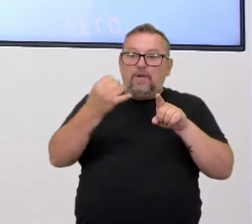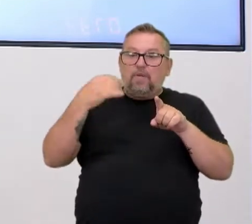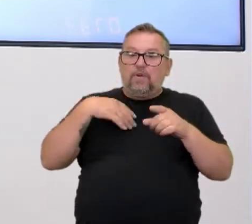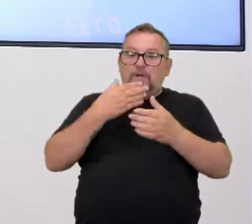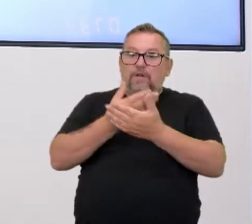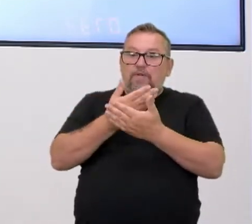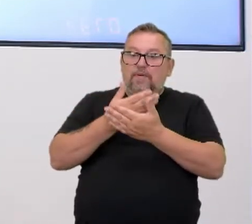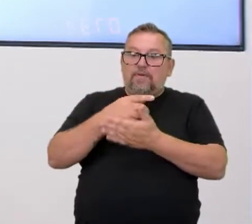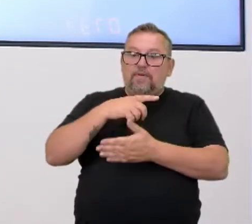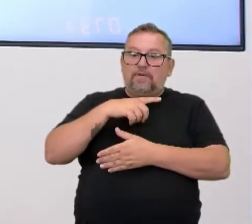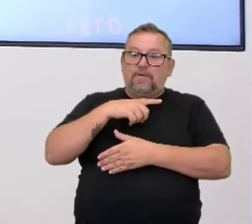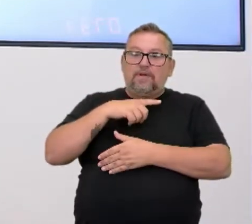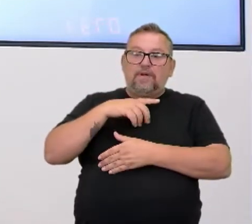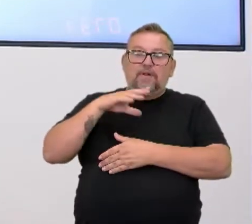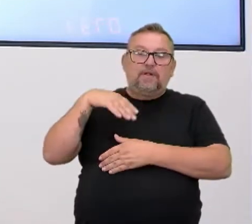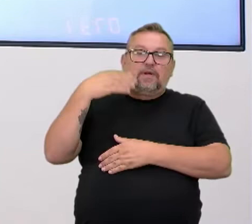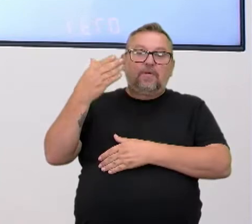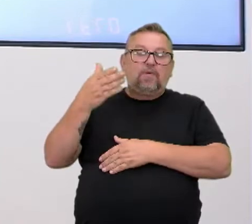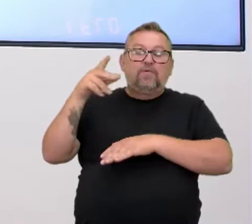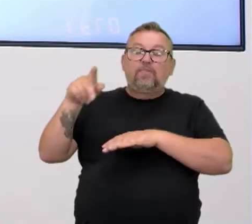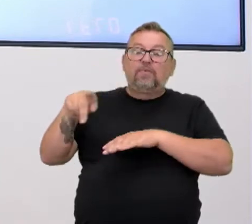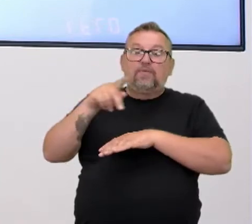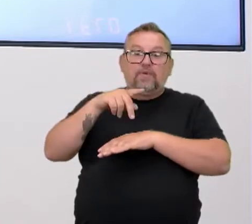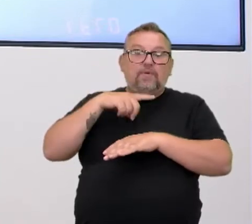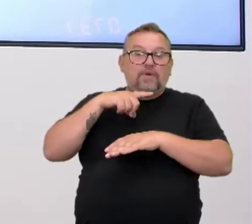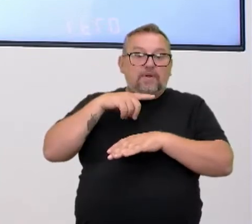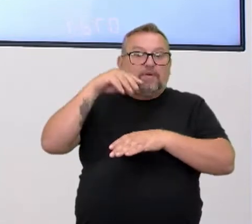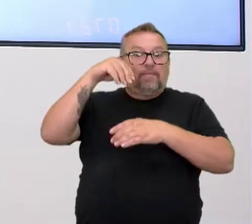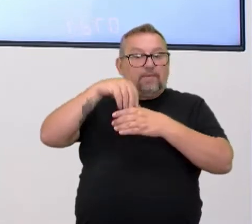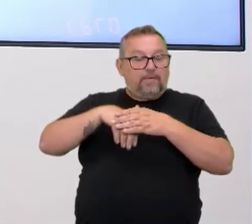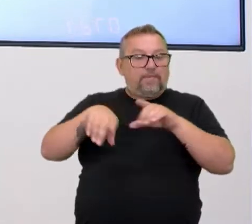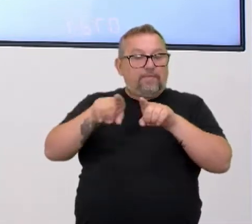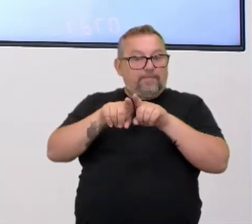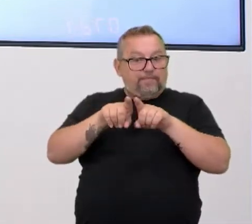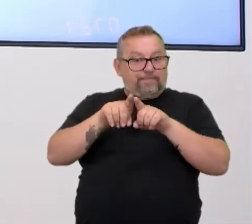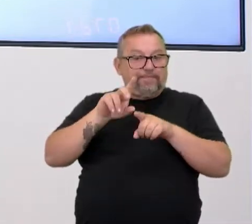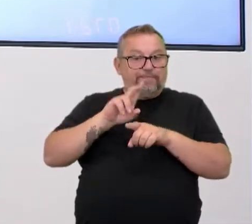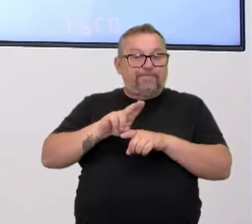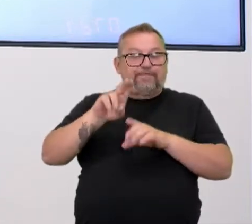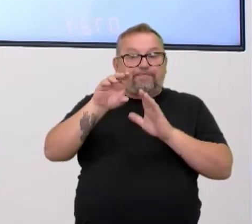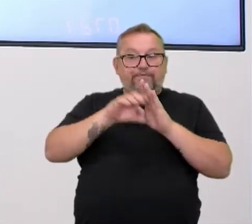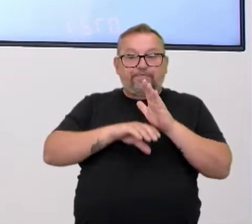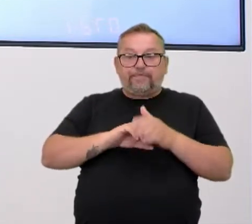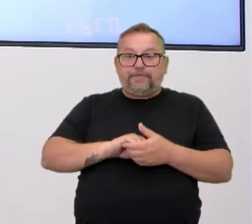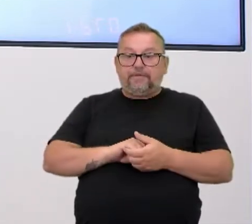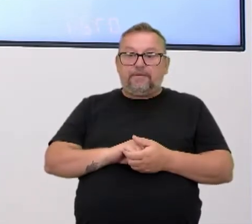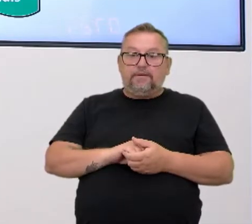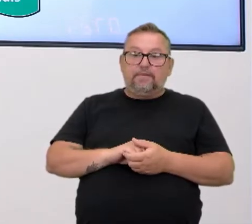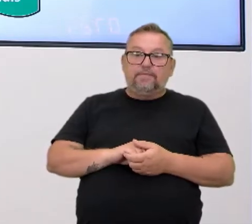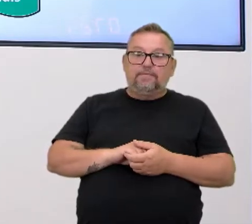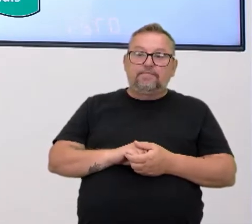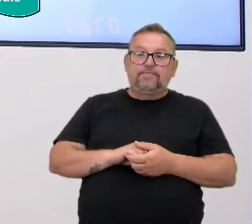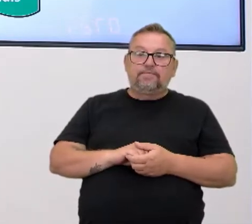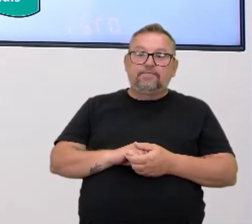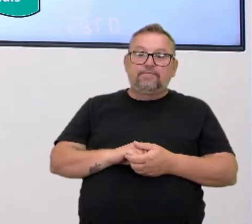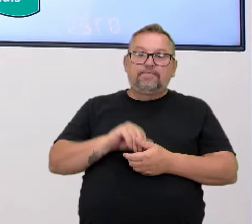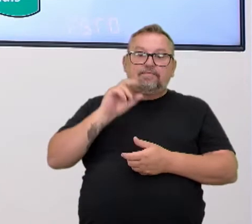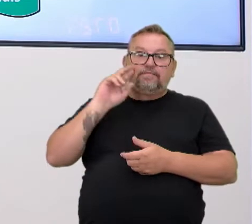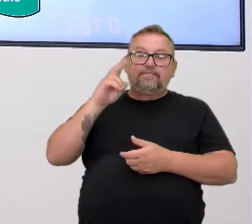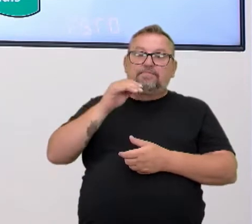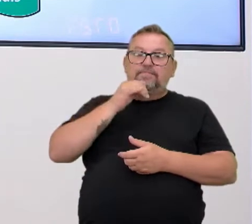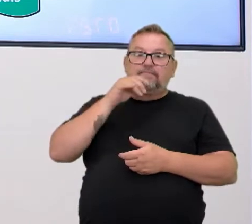gente tem, quais são os professores que estão aí nesses componentes curriculares. Então, aí eu vou mostrar para vocês o